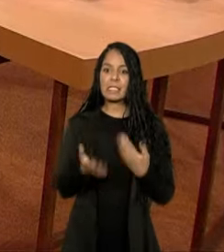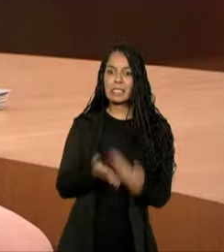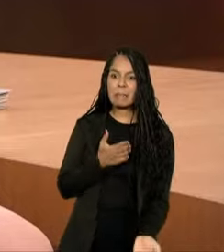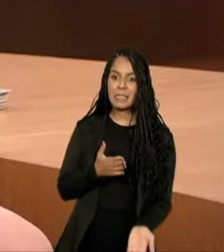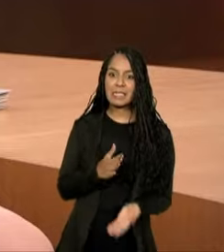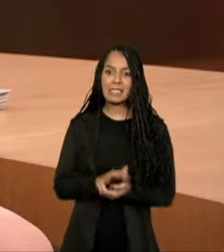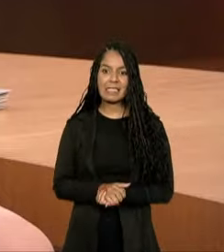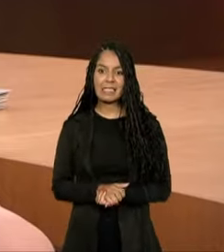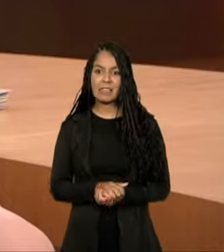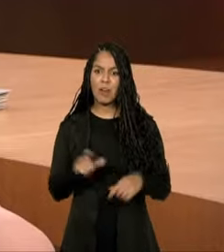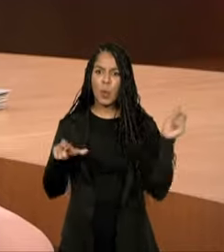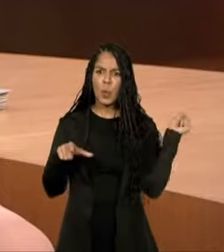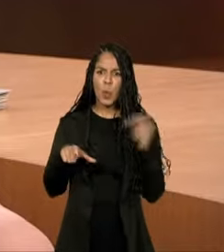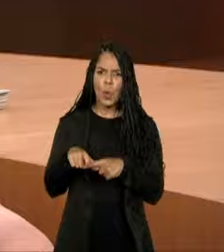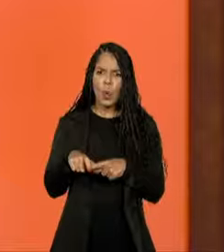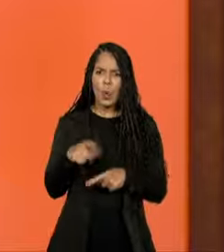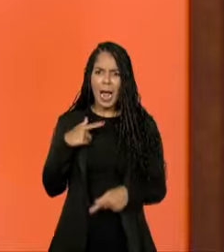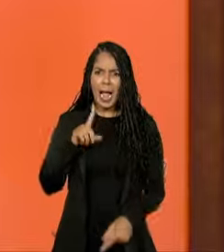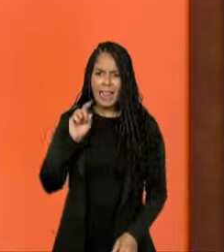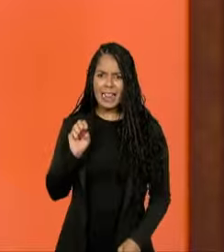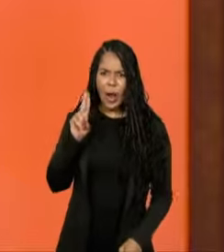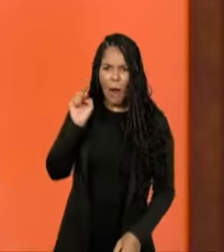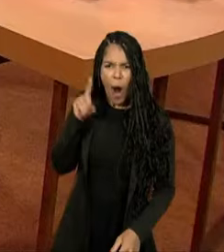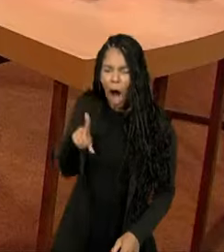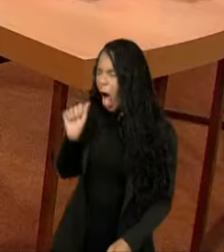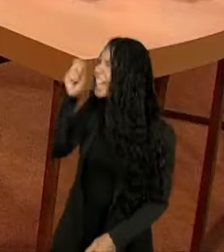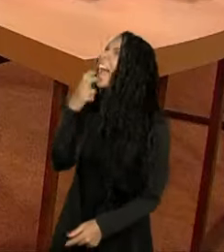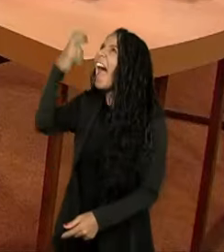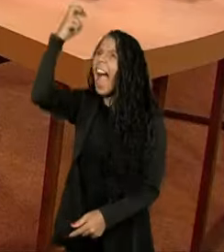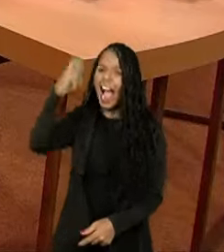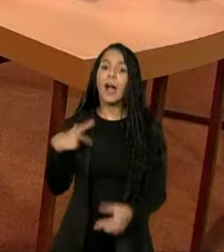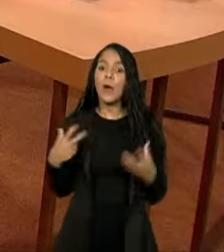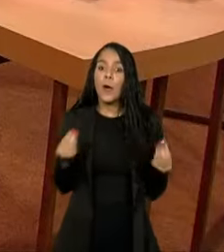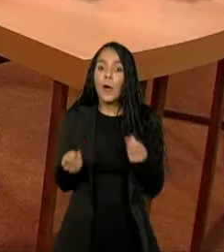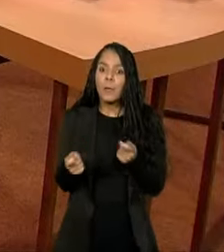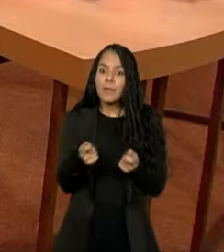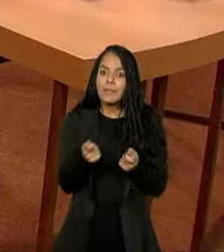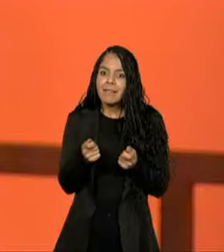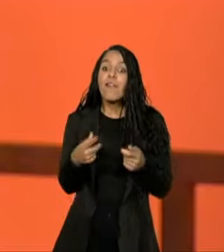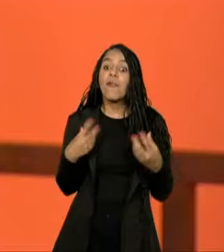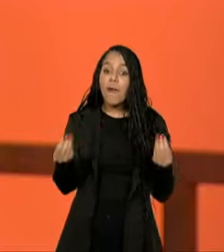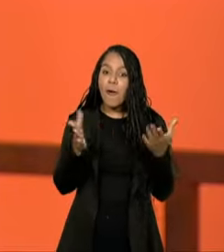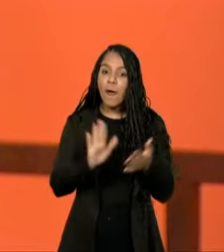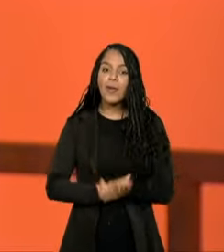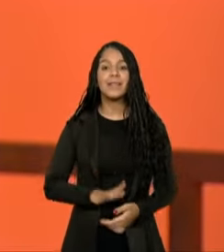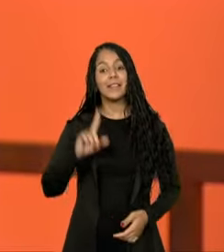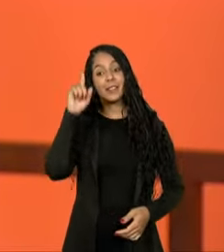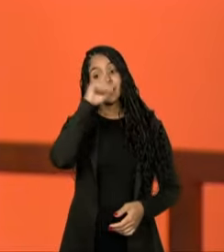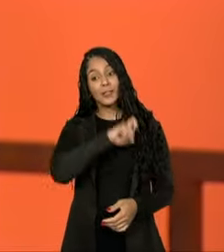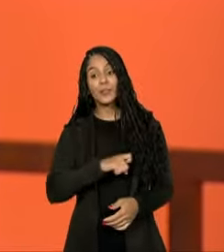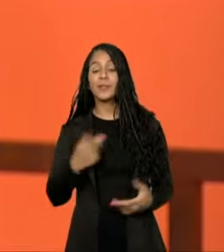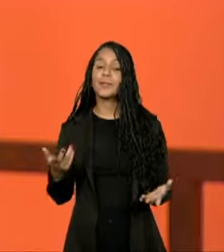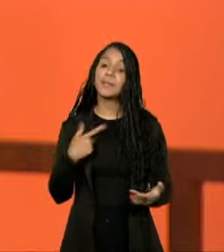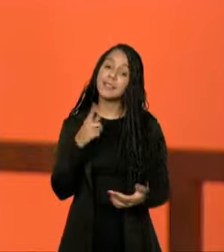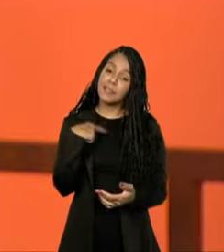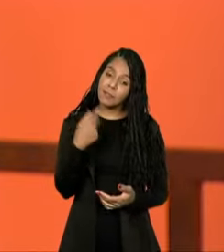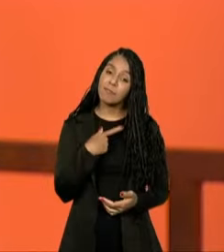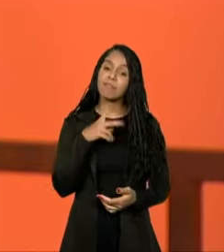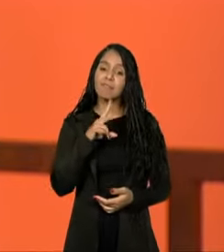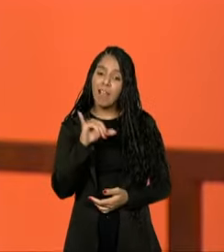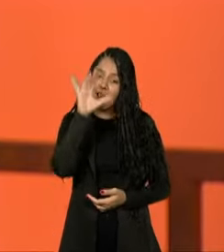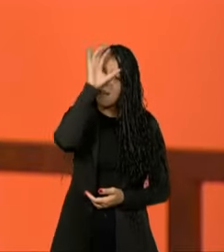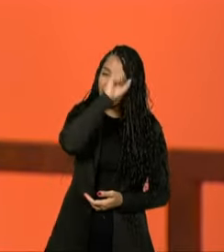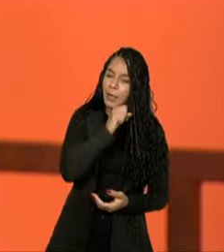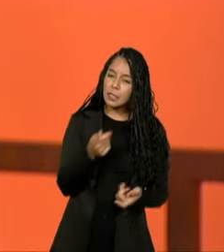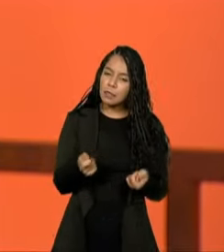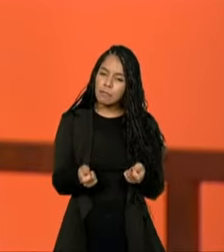perdendo, aí faz um gol, aí deu onda! Sei lá, como é que você segura essa onda? É difícil, né? Mas assim, a gente vai aprendendo, né,